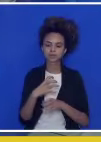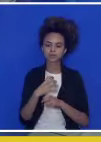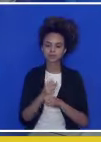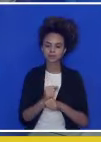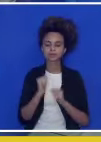apuração, você poderá saber de onde são as apostas vencedoras ou se o prêmio está acumulado. Todos os resultados serão publicados na página da Caixa na internet.